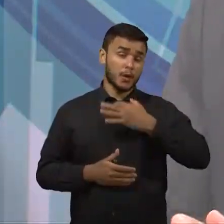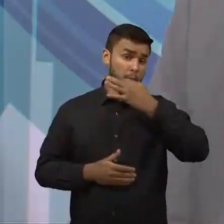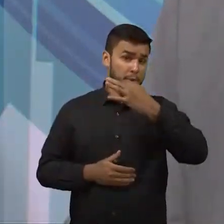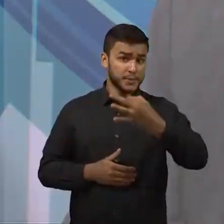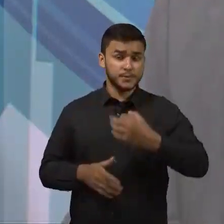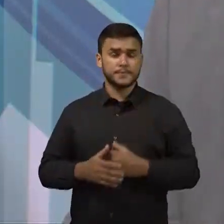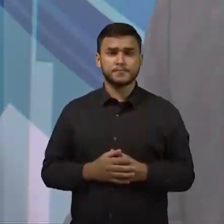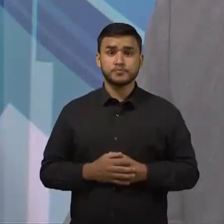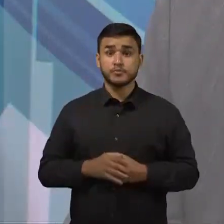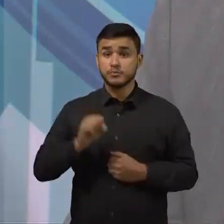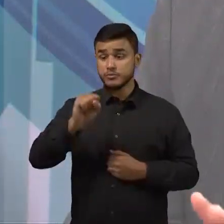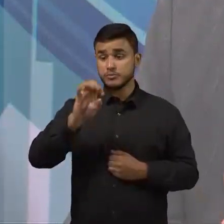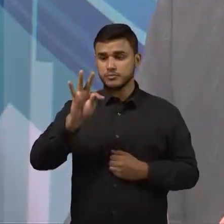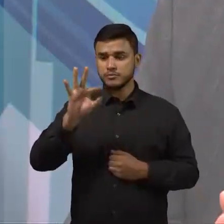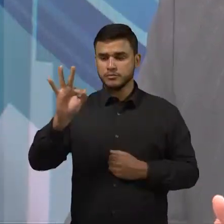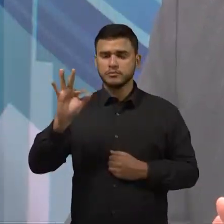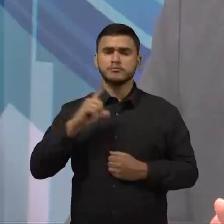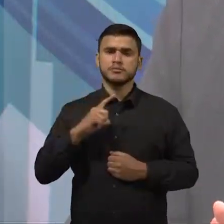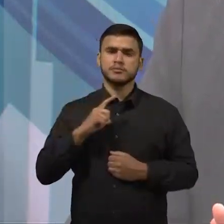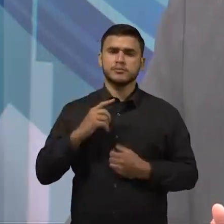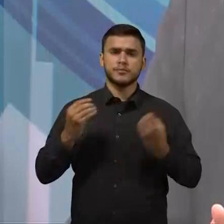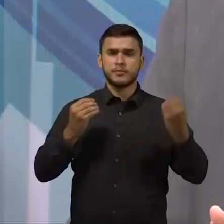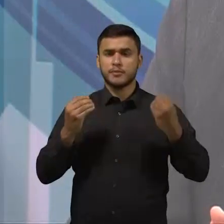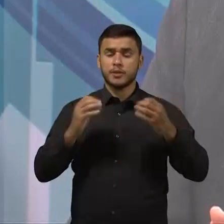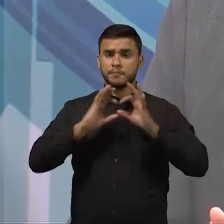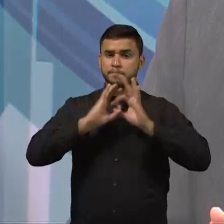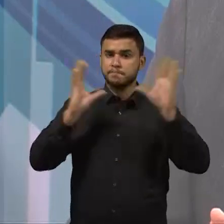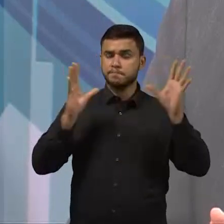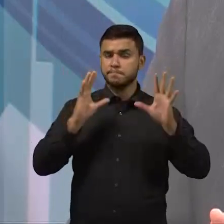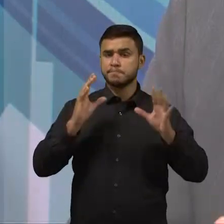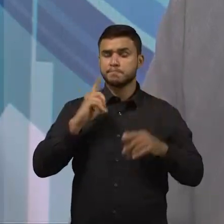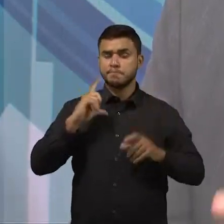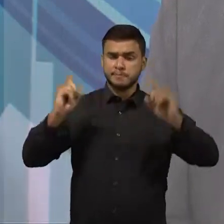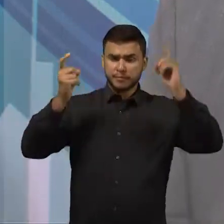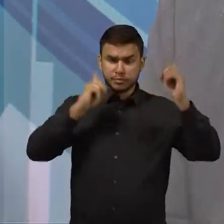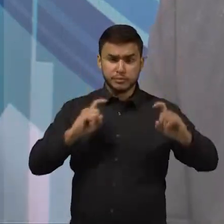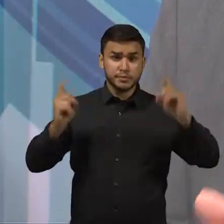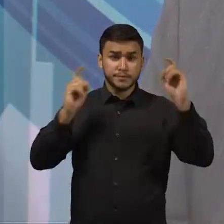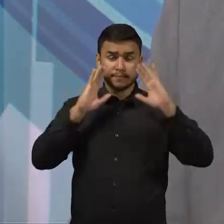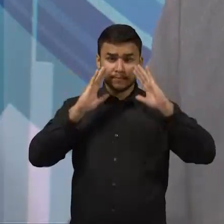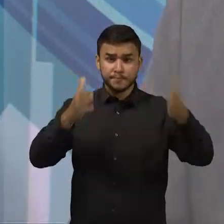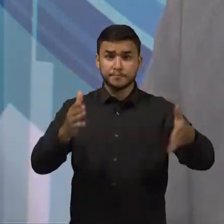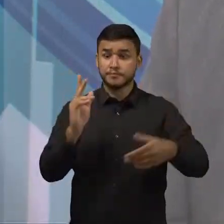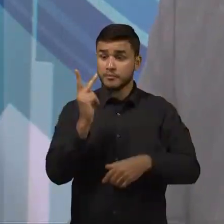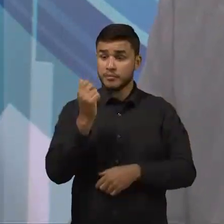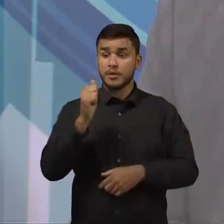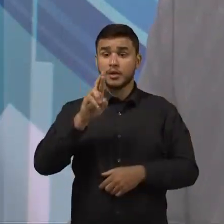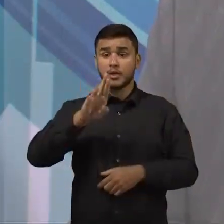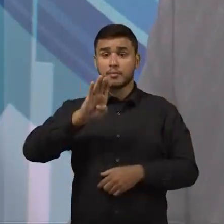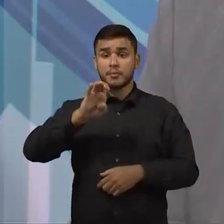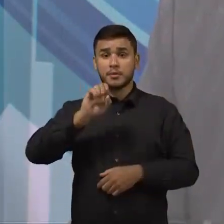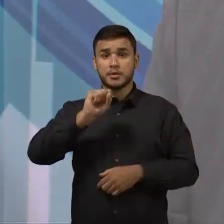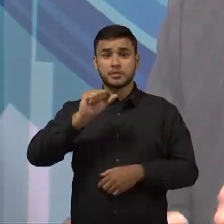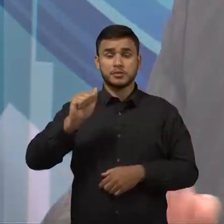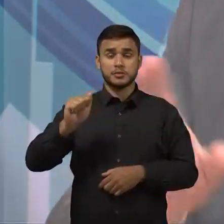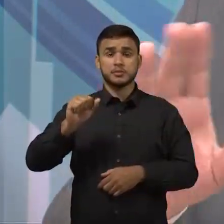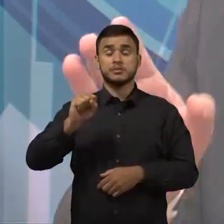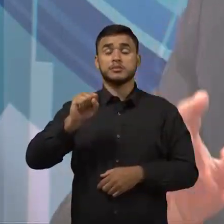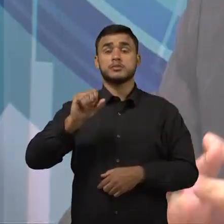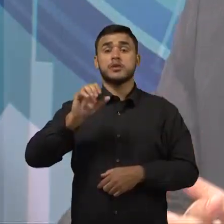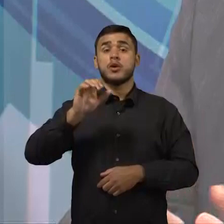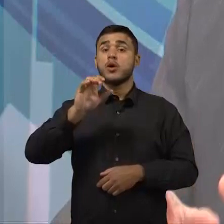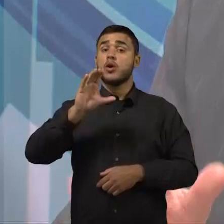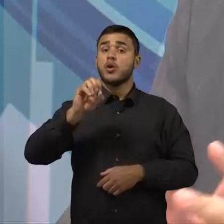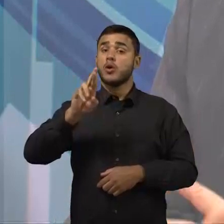Supremo Tribunal Federal teve 2 espasmos de democracia em defesa da democracia, sempre com habeas corpus. Doutrina brasileira do habeas